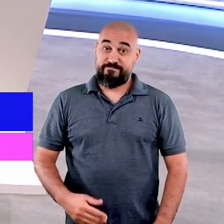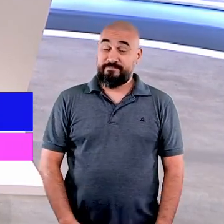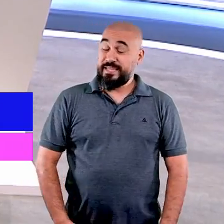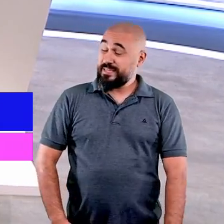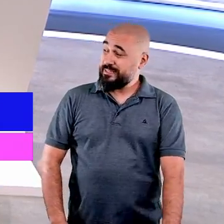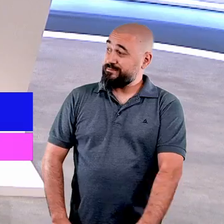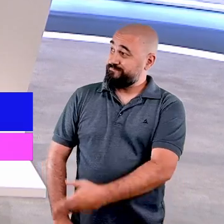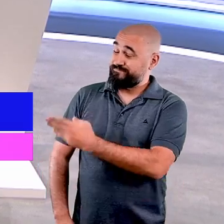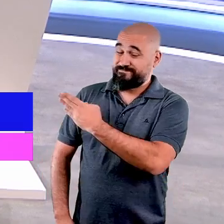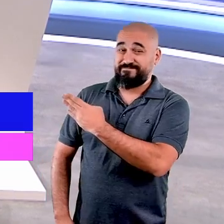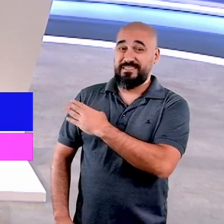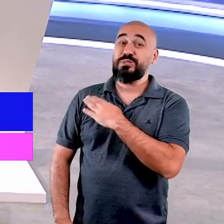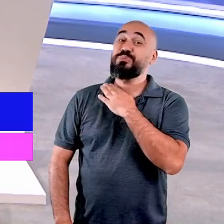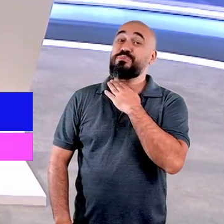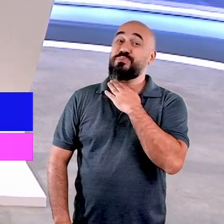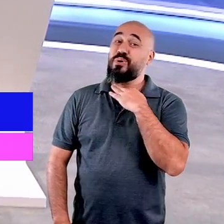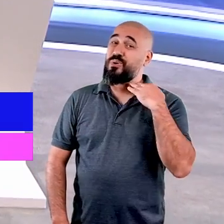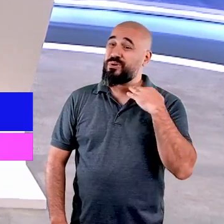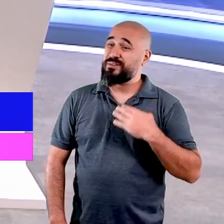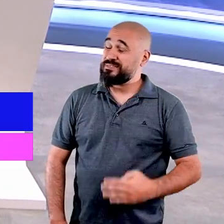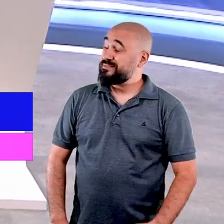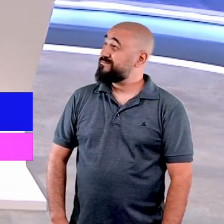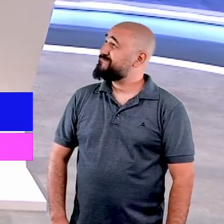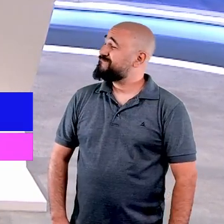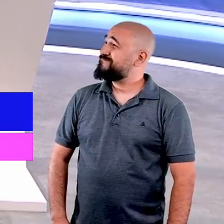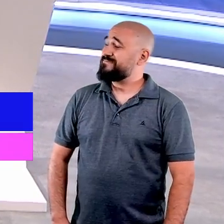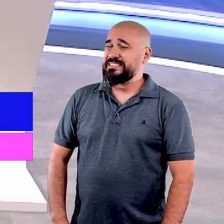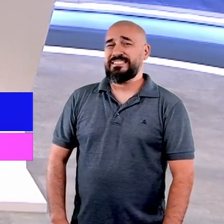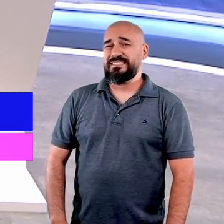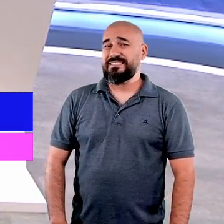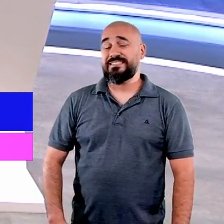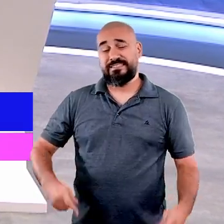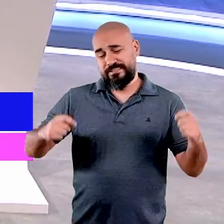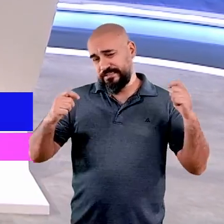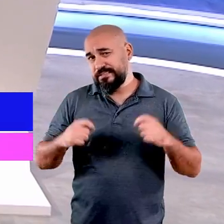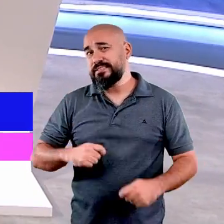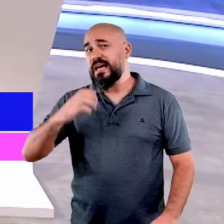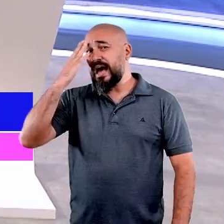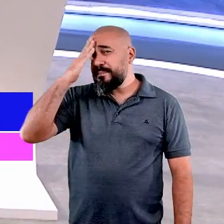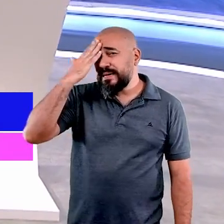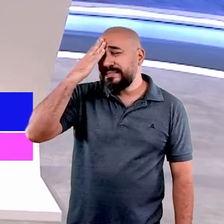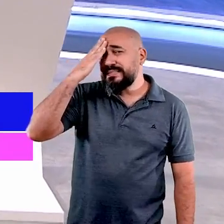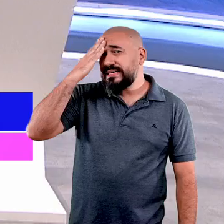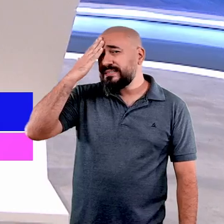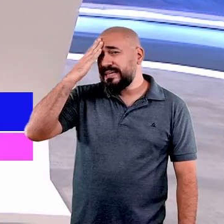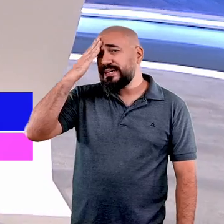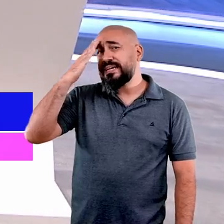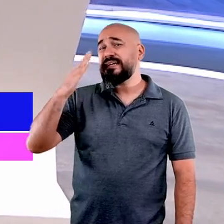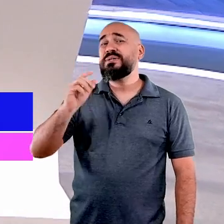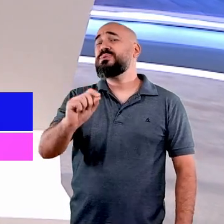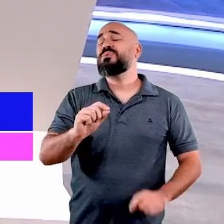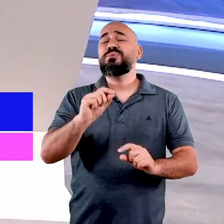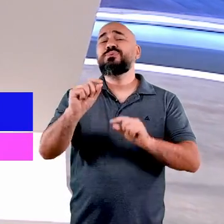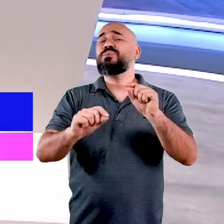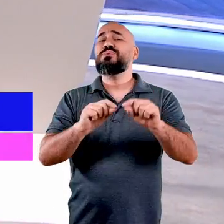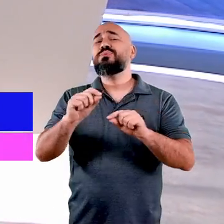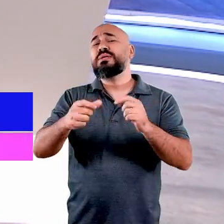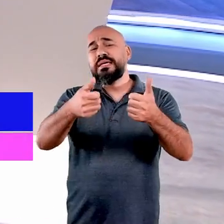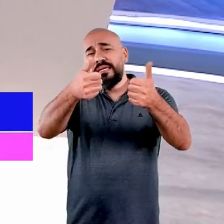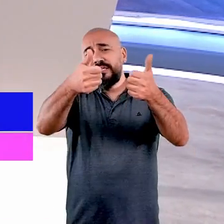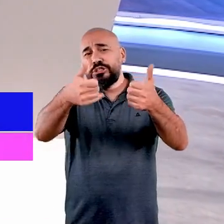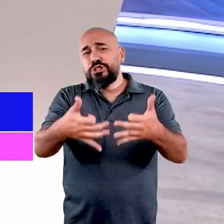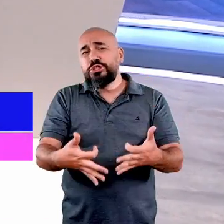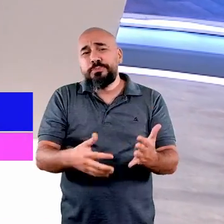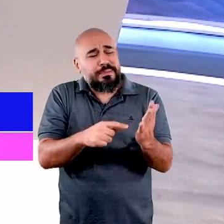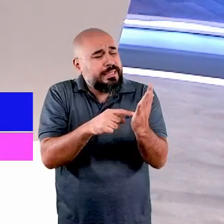para a palavra do Senhor, nós podemos entender exatamente o que é que ela tem a nos